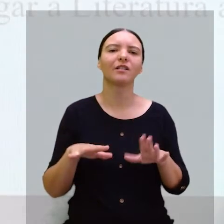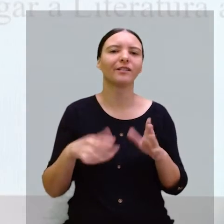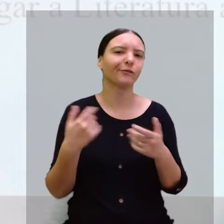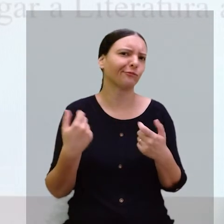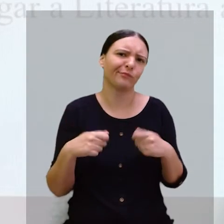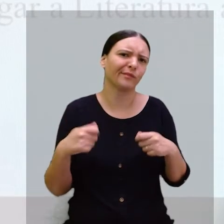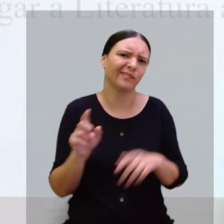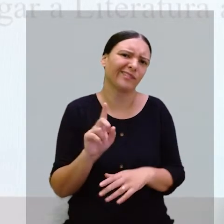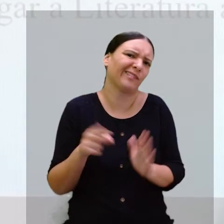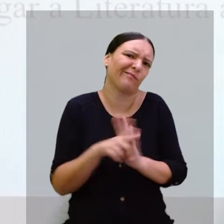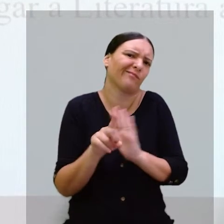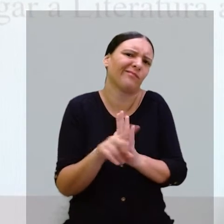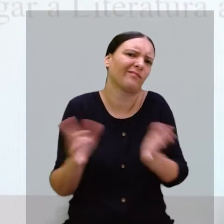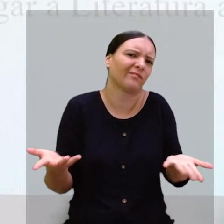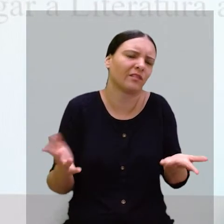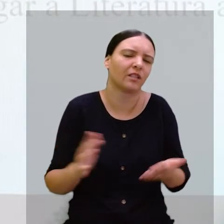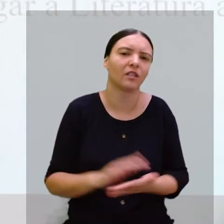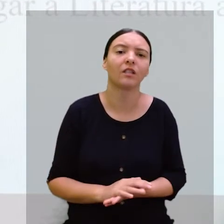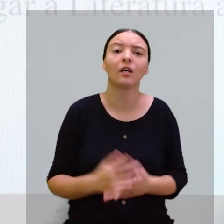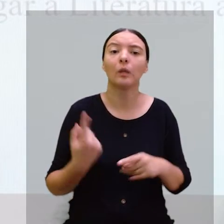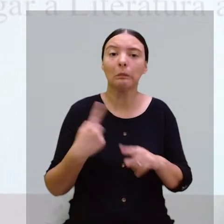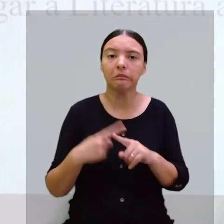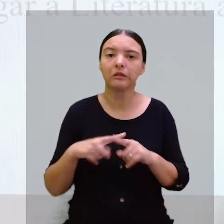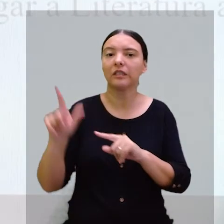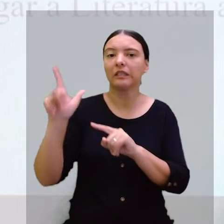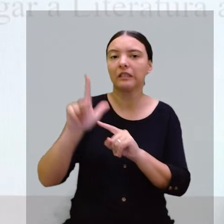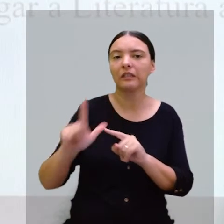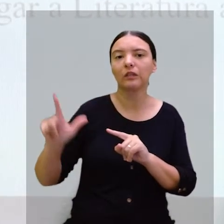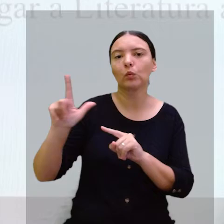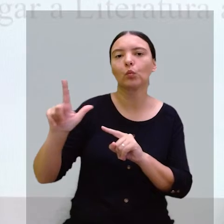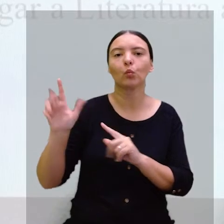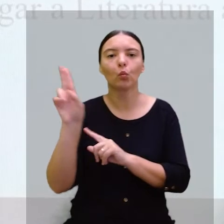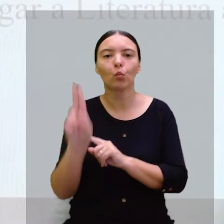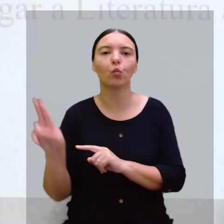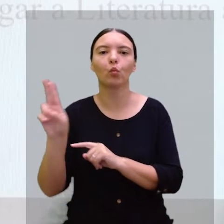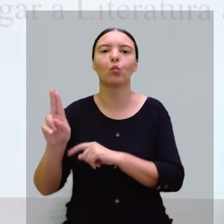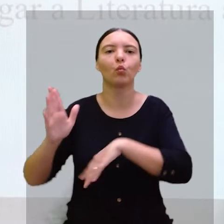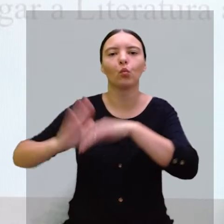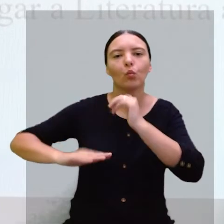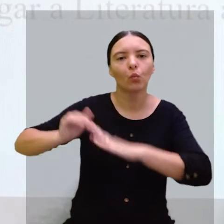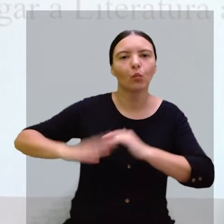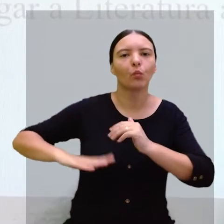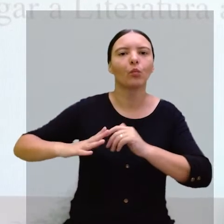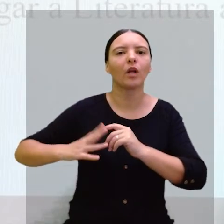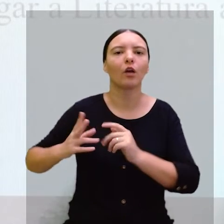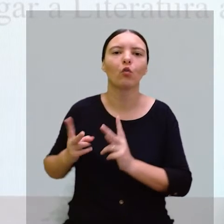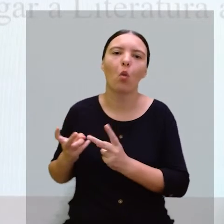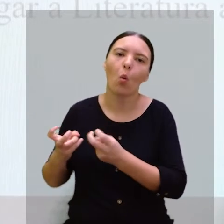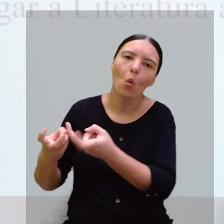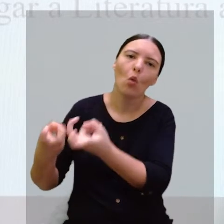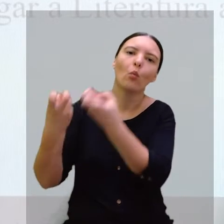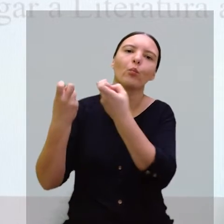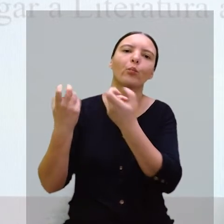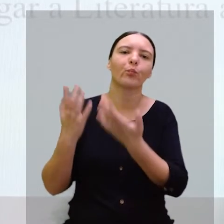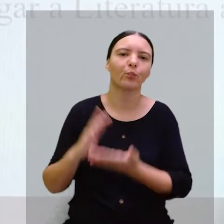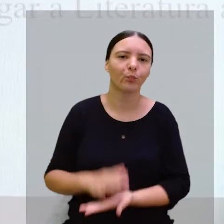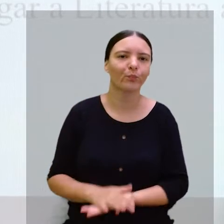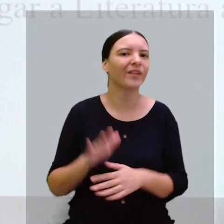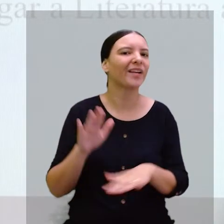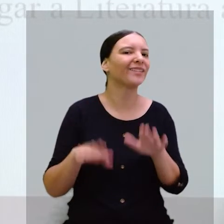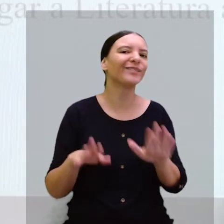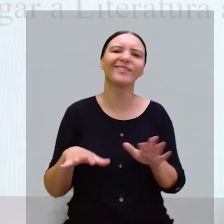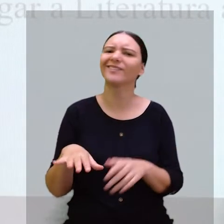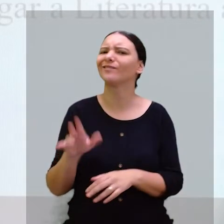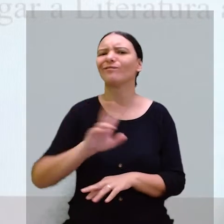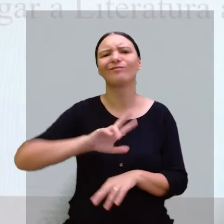Né? Então, por que jogar apenas a literatura no campo do útil, do prático, do lucro? Né? Às vezes ela não está exatamente nesse